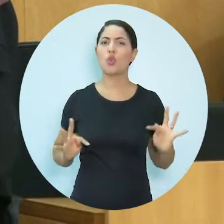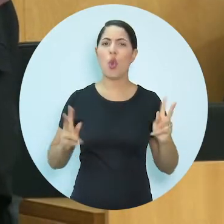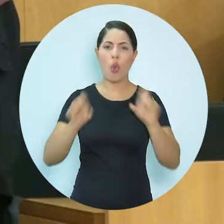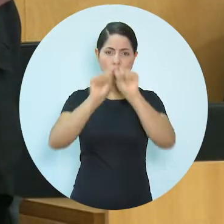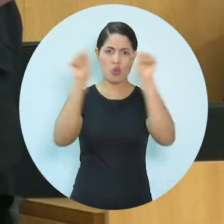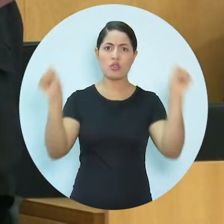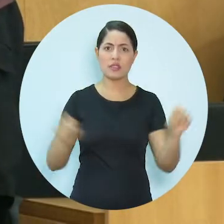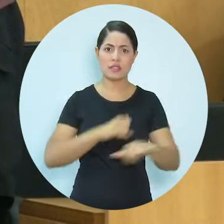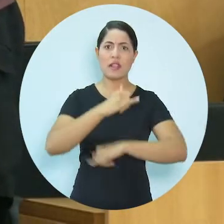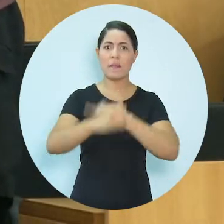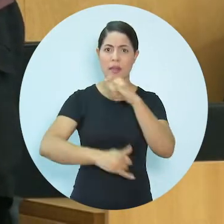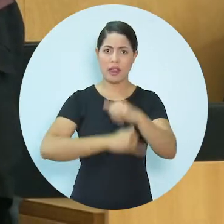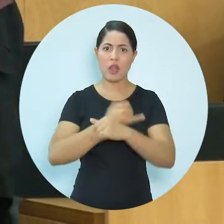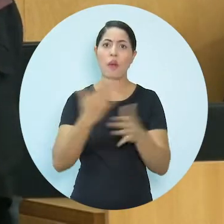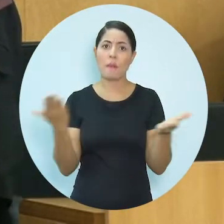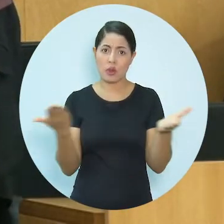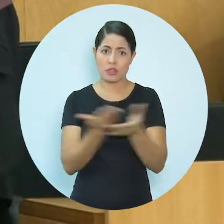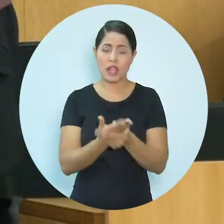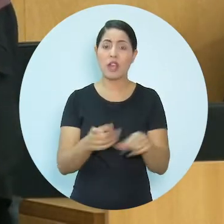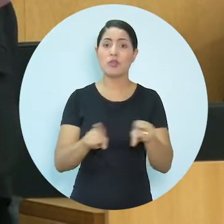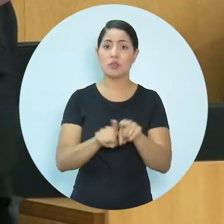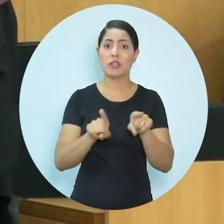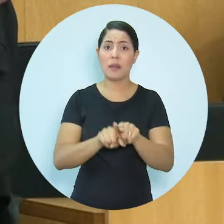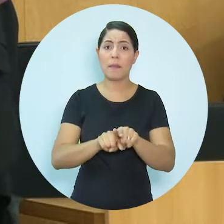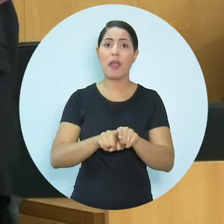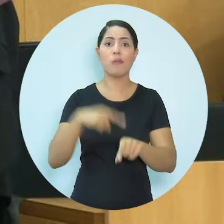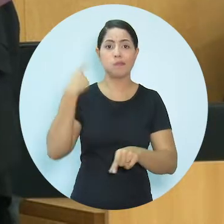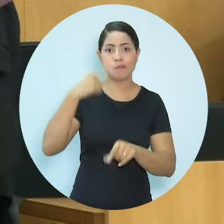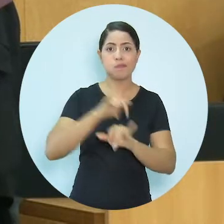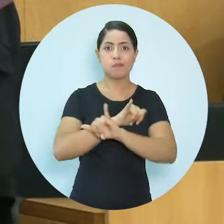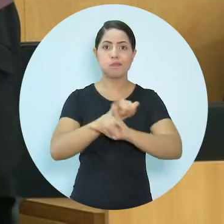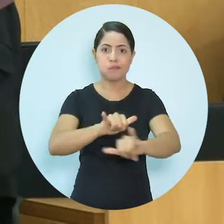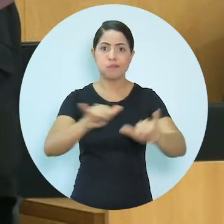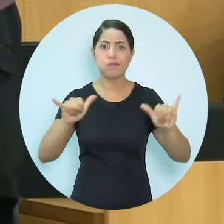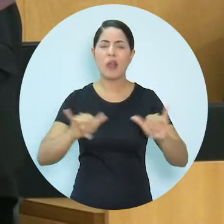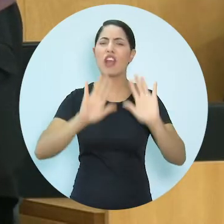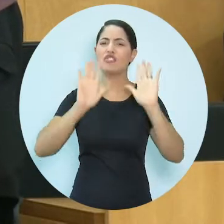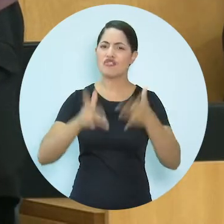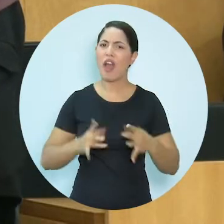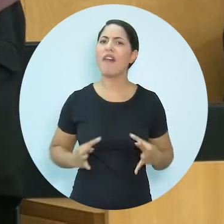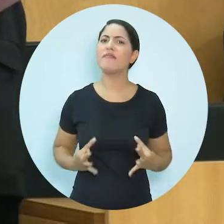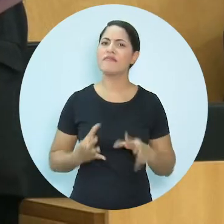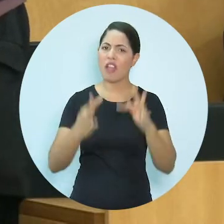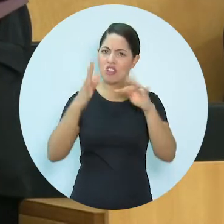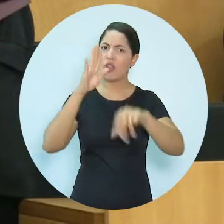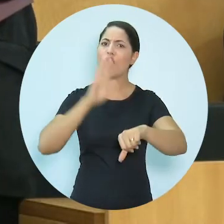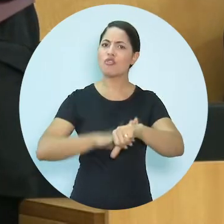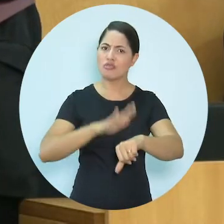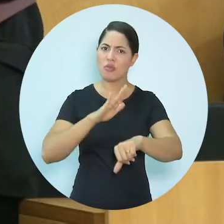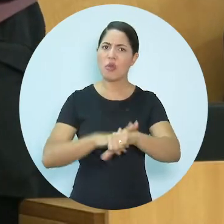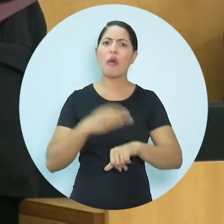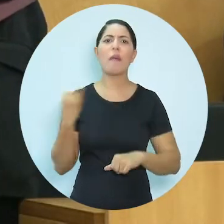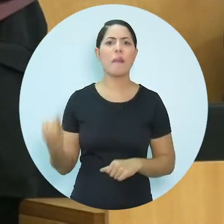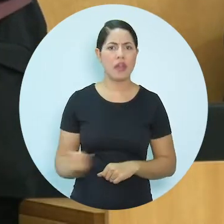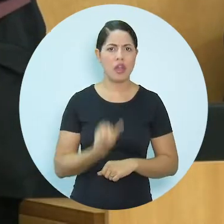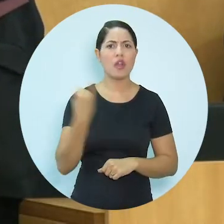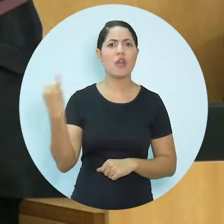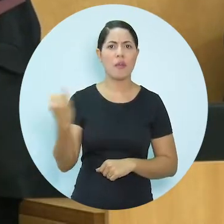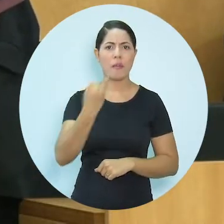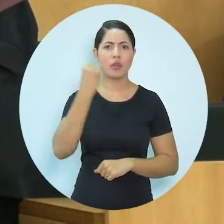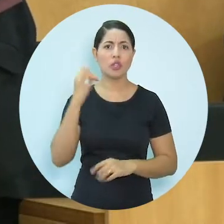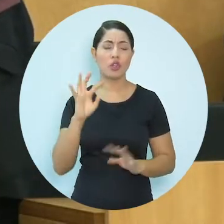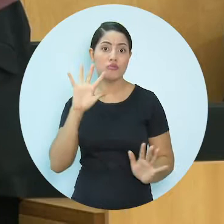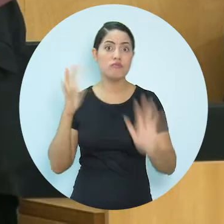processo disciplinar eletrônico e a publicidade na advocacia. Estamos na era da tecnologia, onde